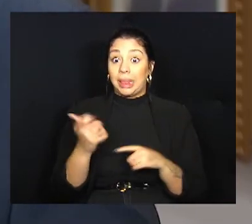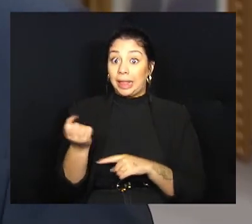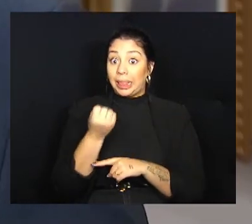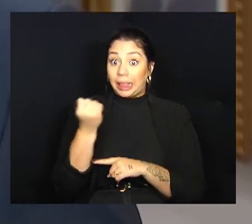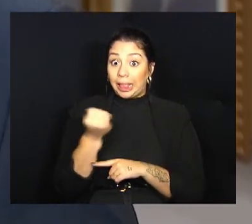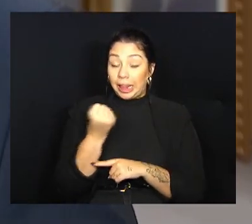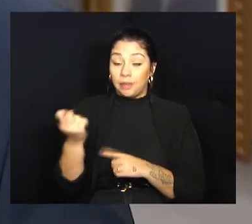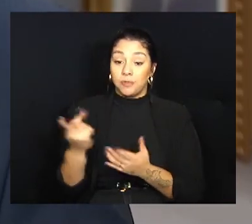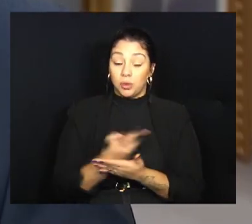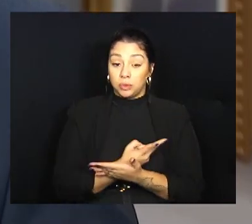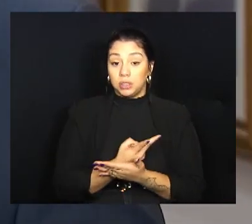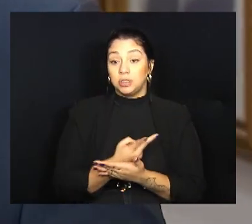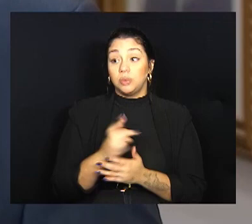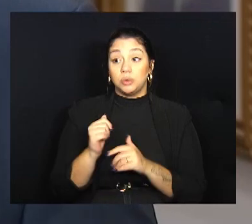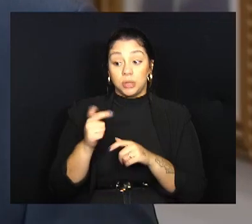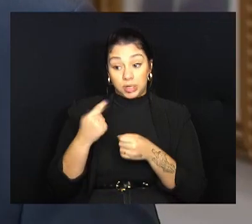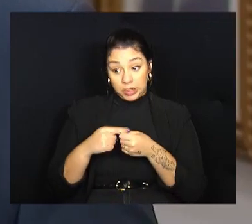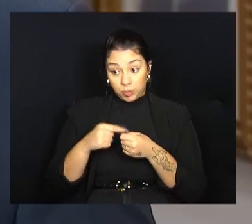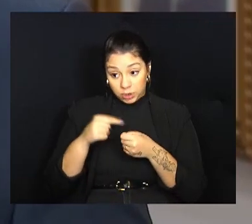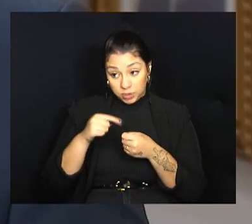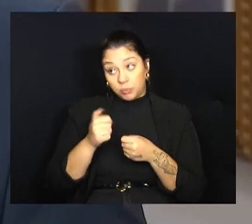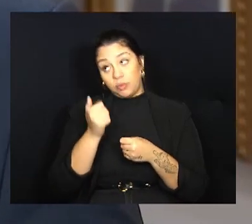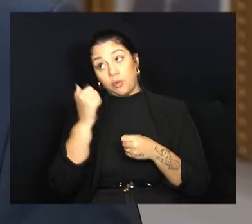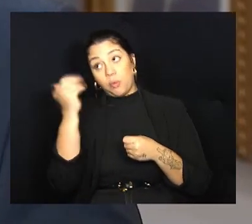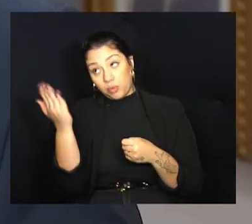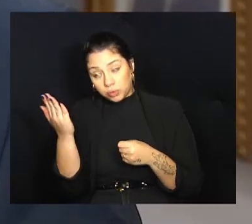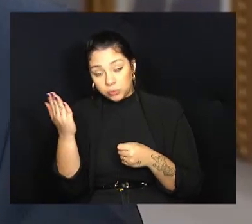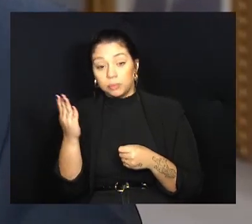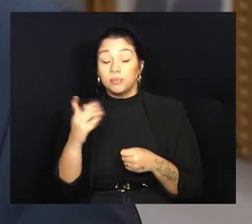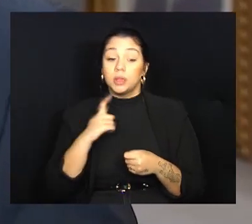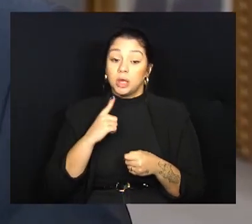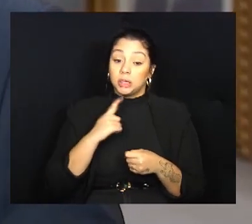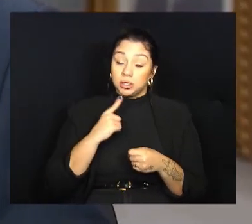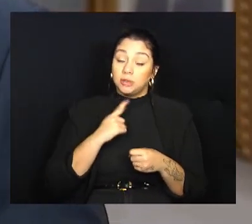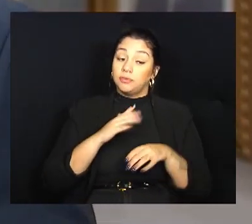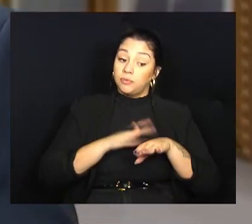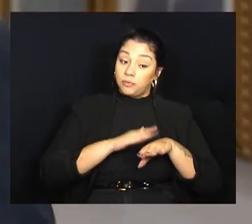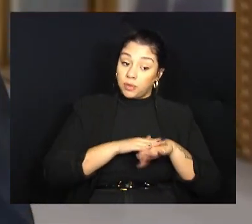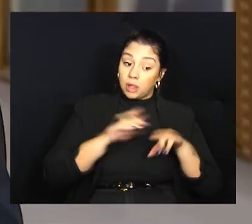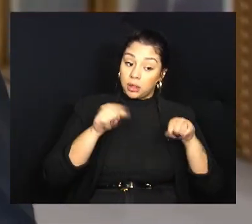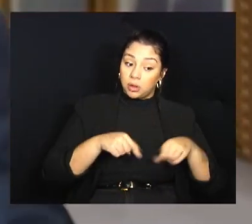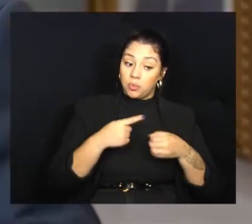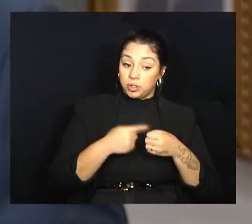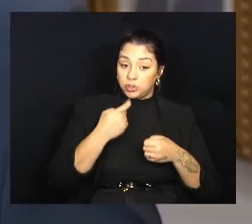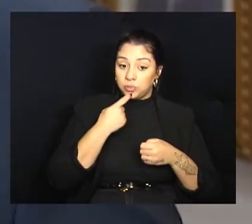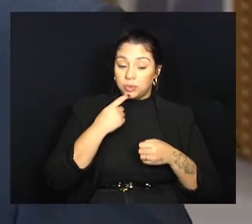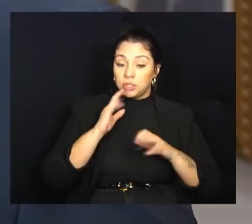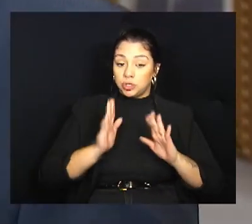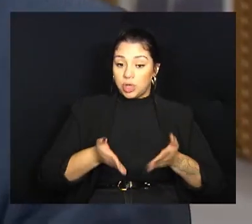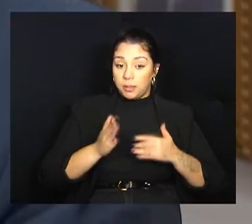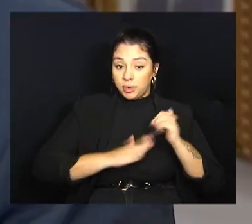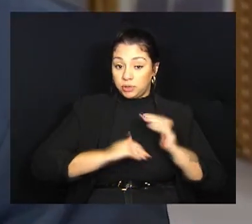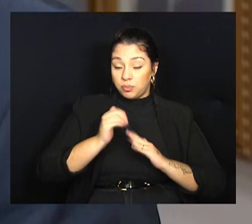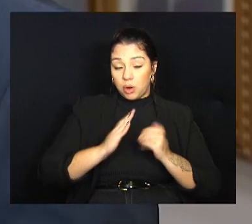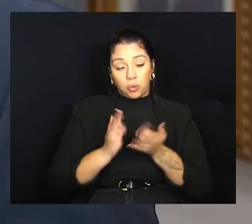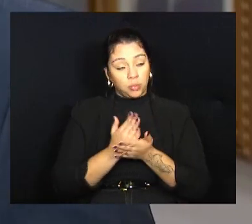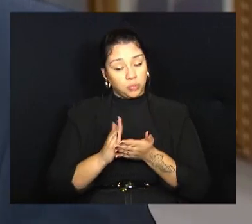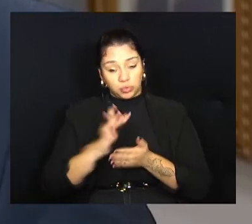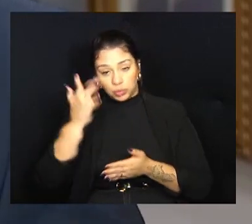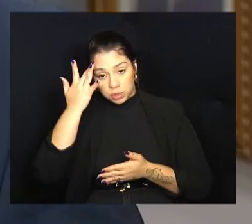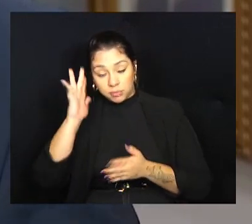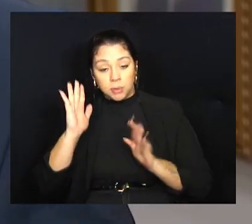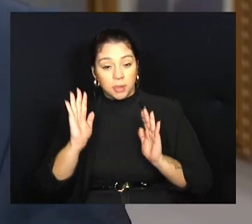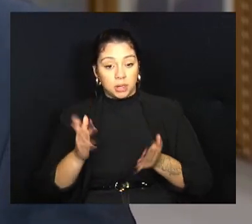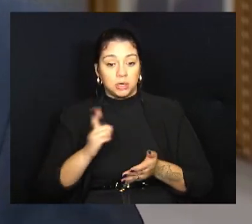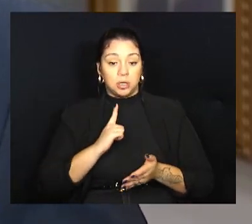aconteceram fora do nosso município. Muito já está sendo feito aqui no município de Campinas. talvez alguns não saibam, mas já existia um